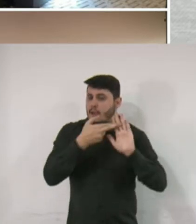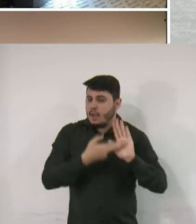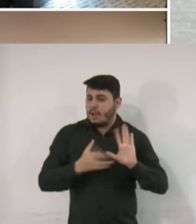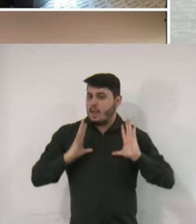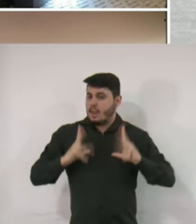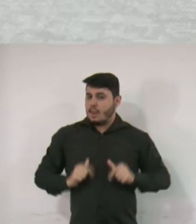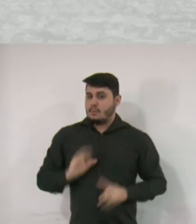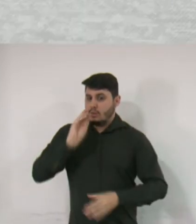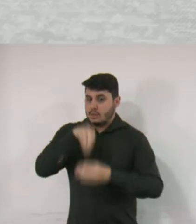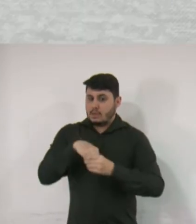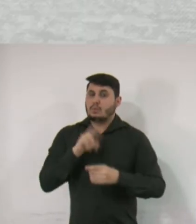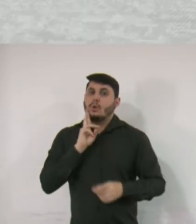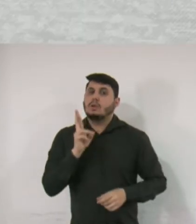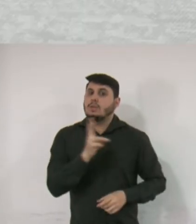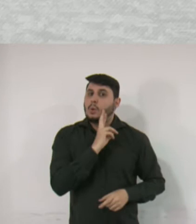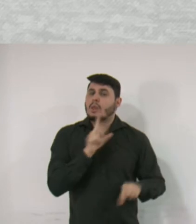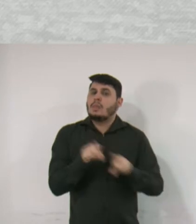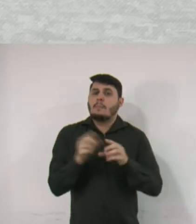espaço.